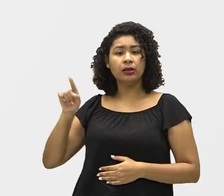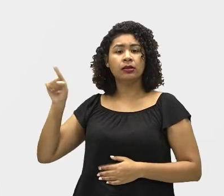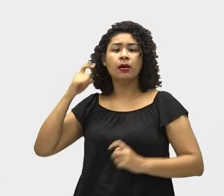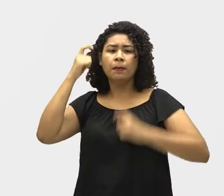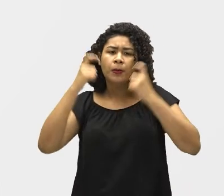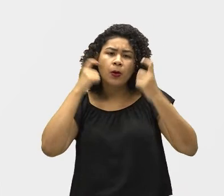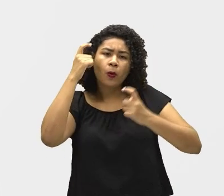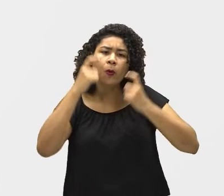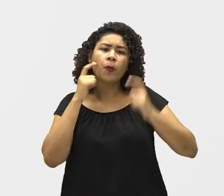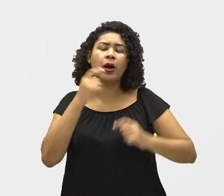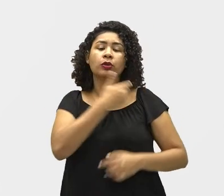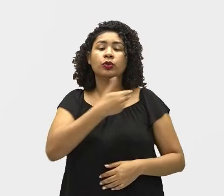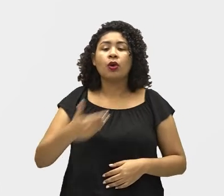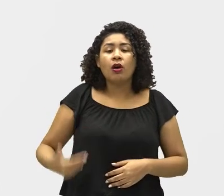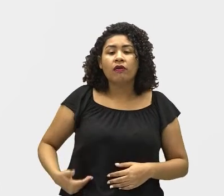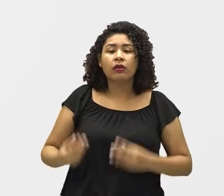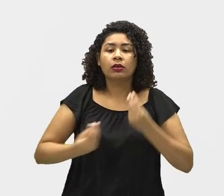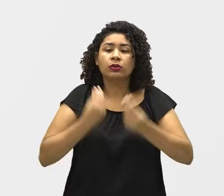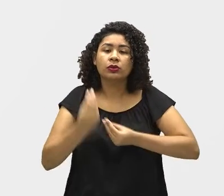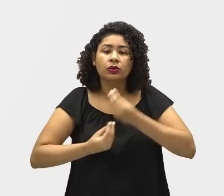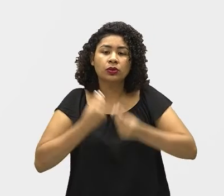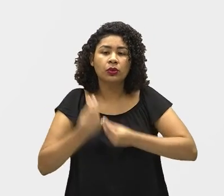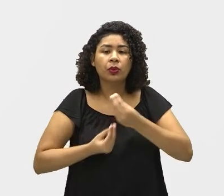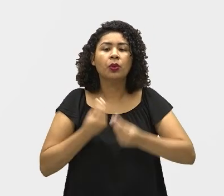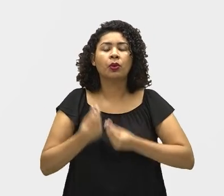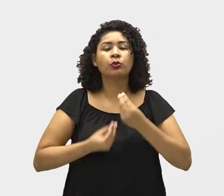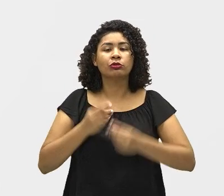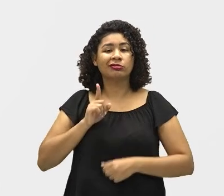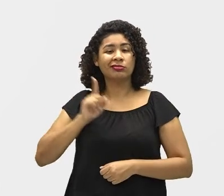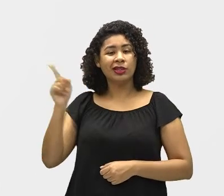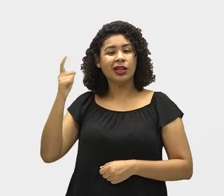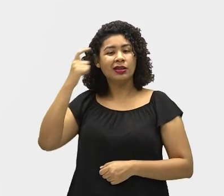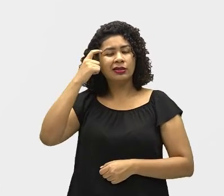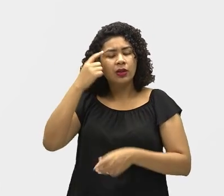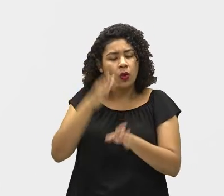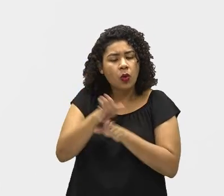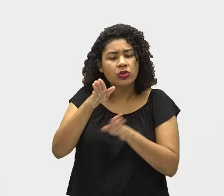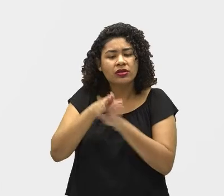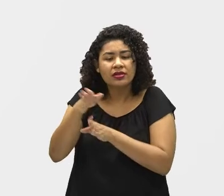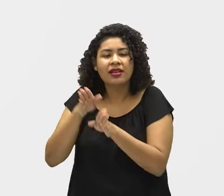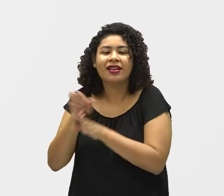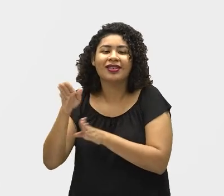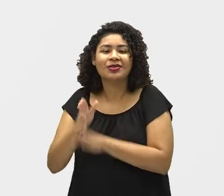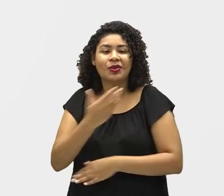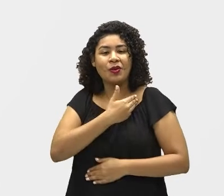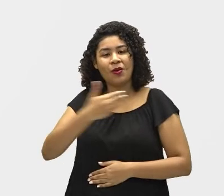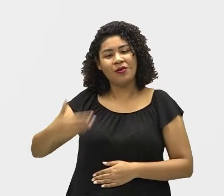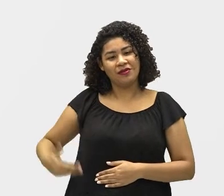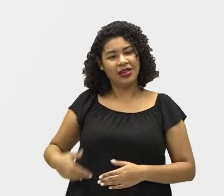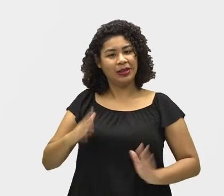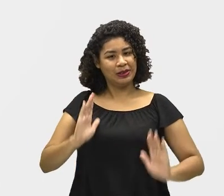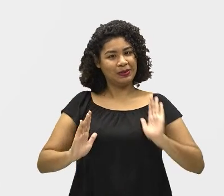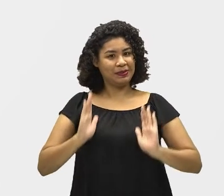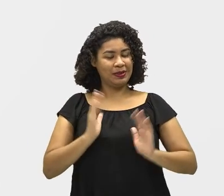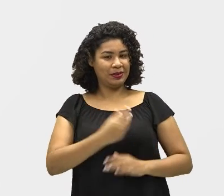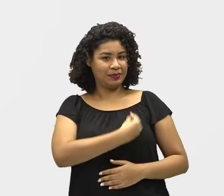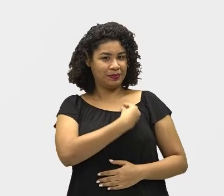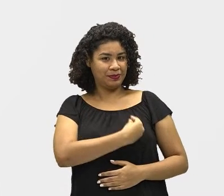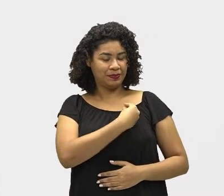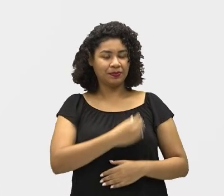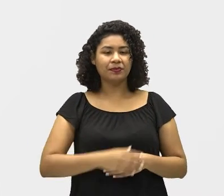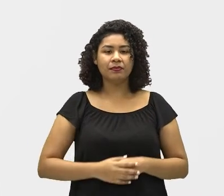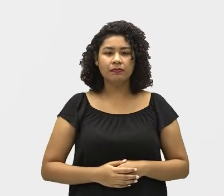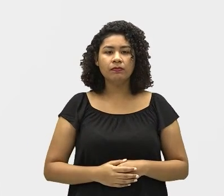obra precursora da ciência política, onde o autor dá conselhos aos governadores da época, como eles deveriam agir, quando